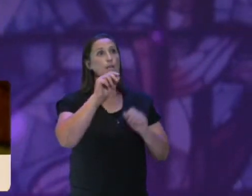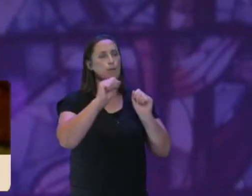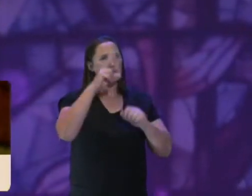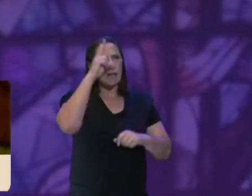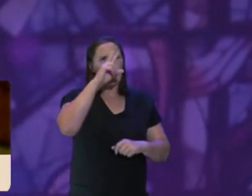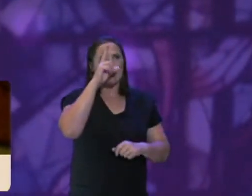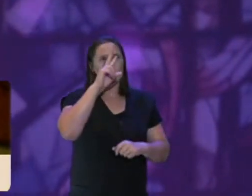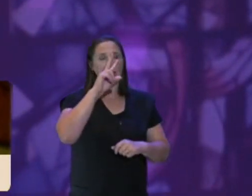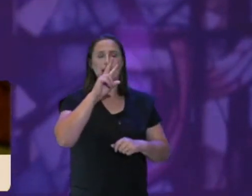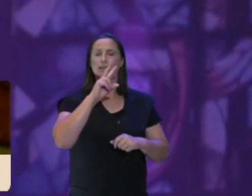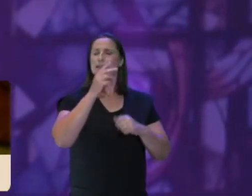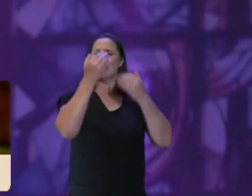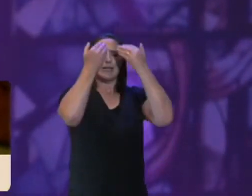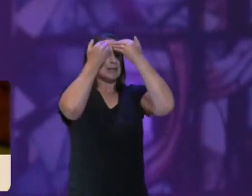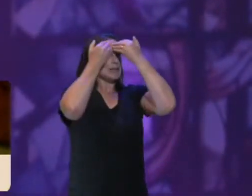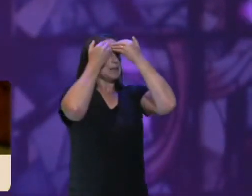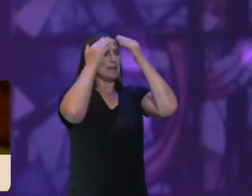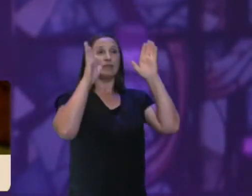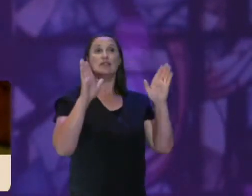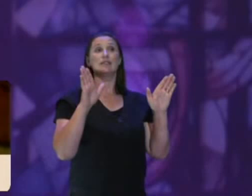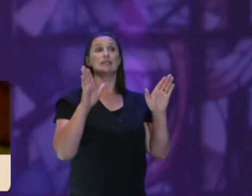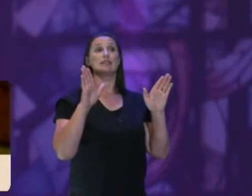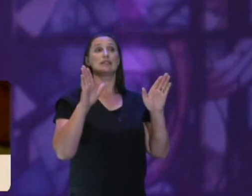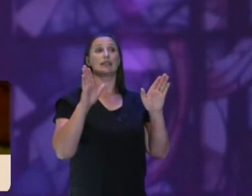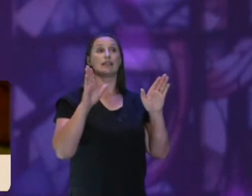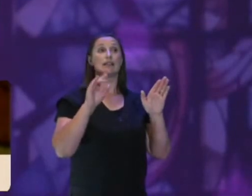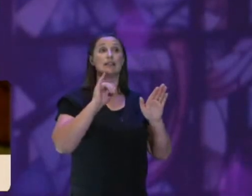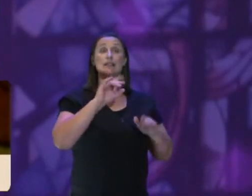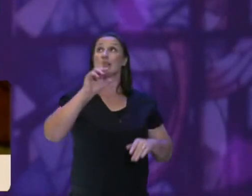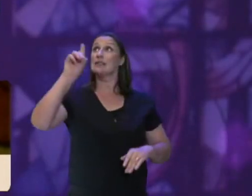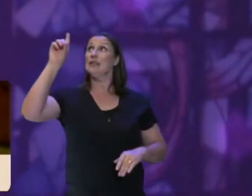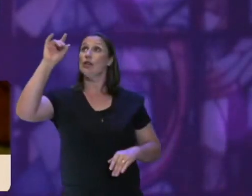desista enquanto Deus não disser, acabou.